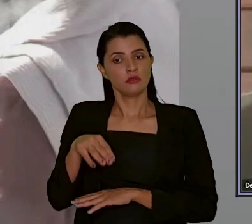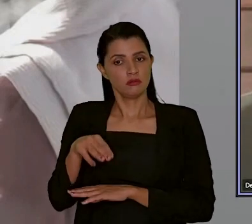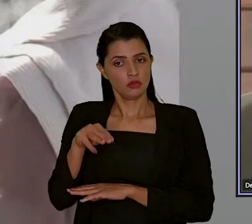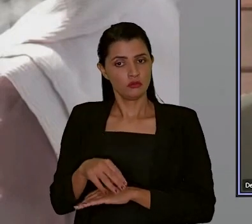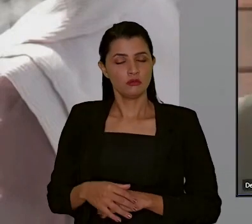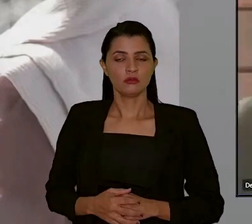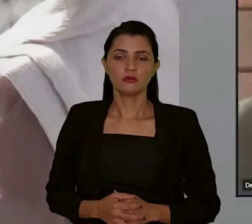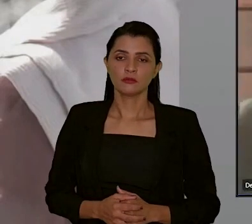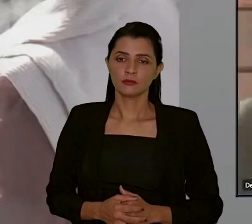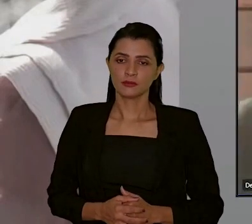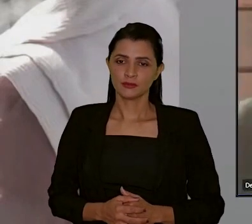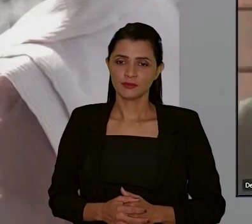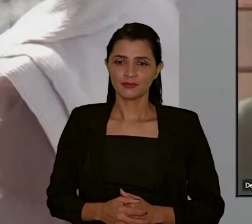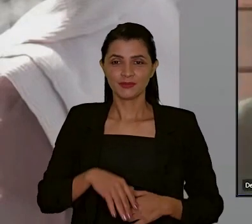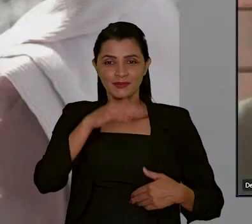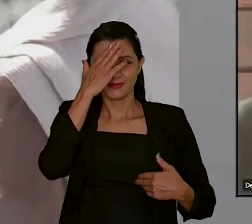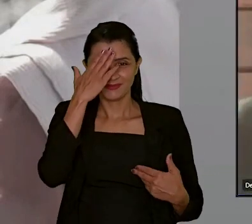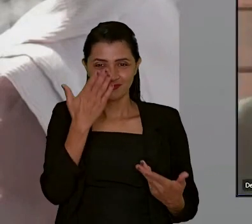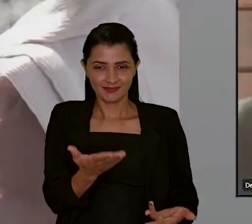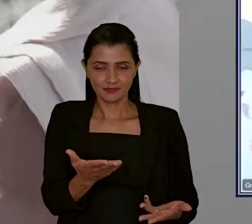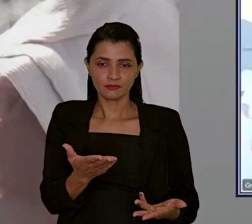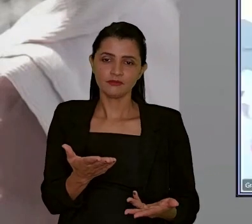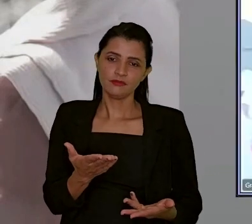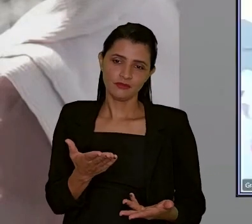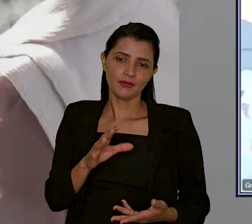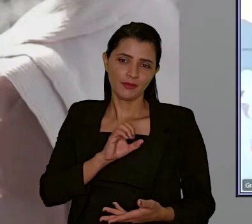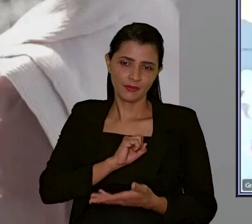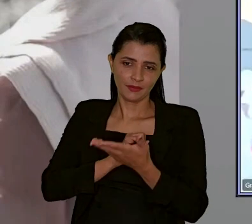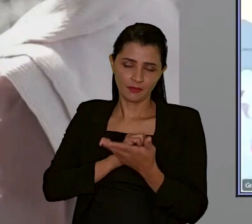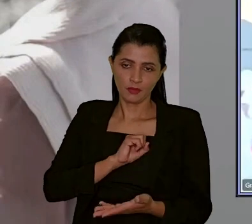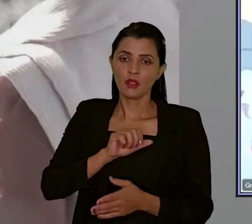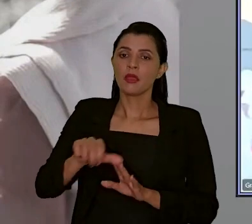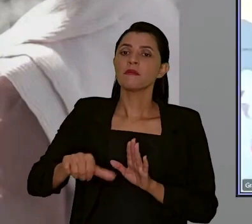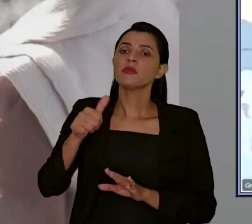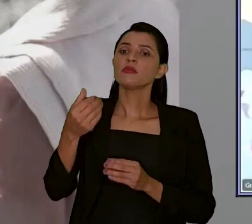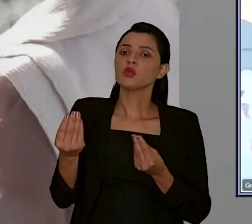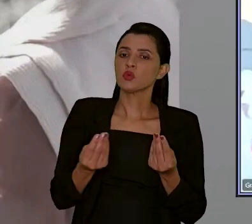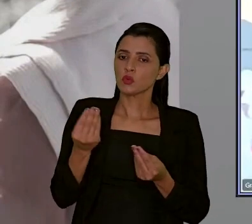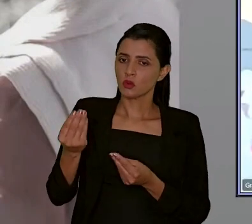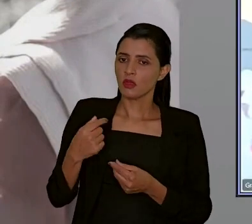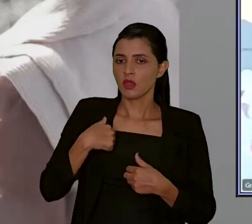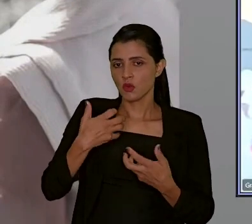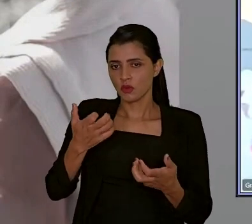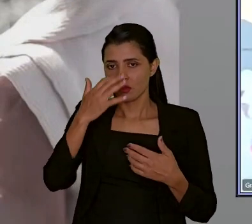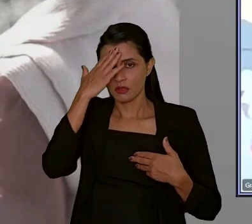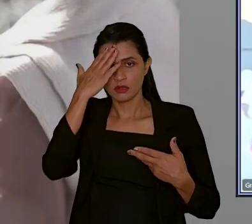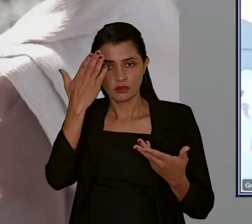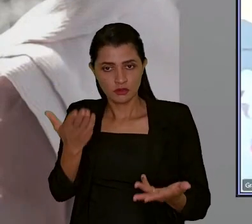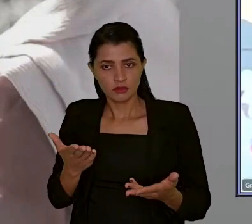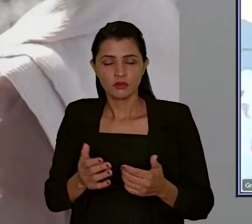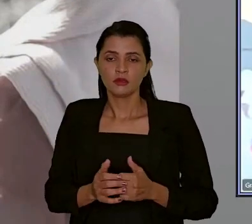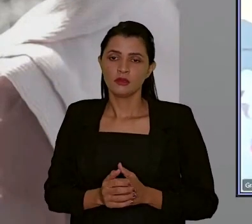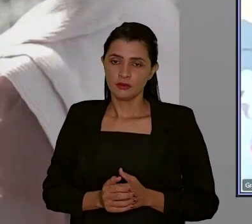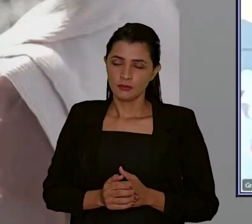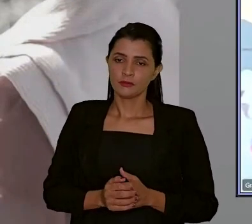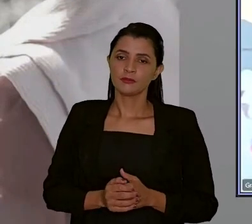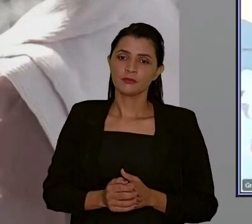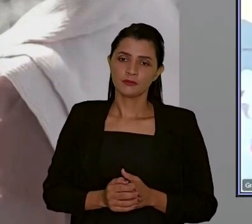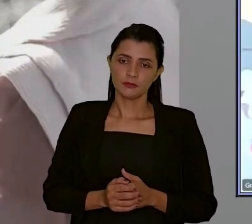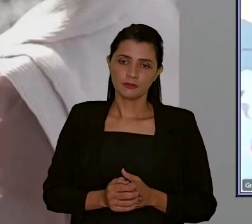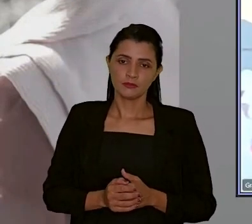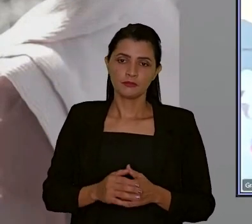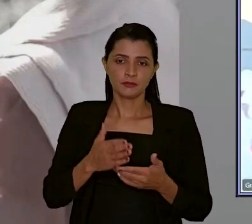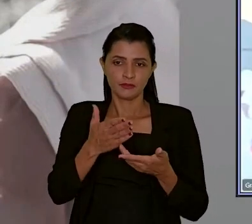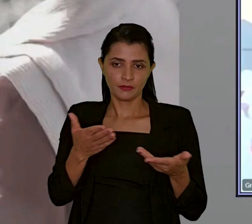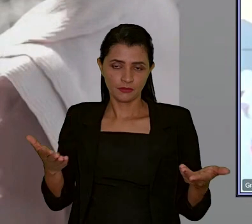minutos. Gracias, muy amable. En primer lugar, quiero agradecer a la